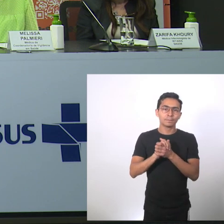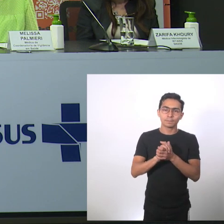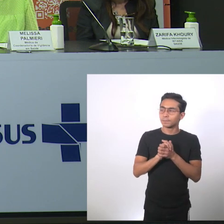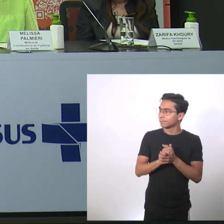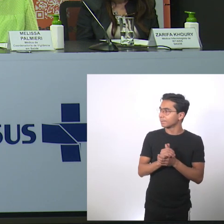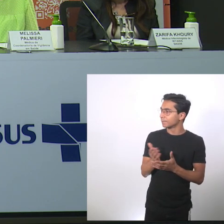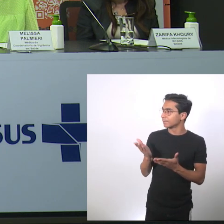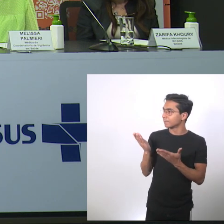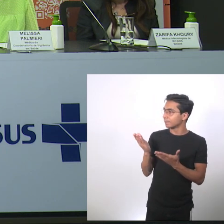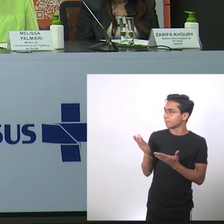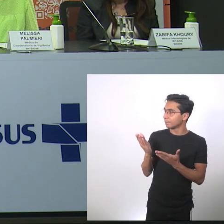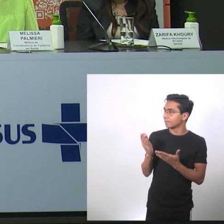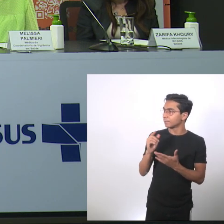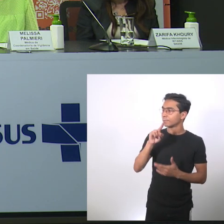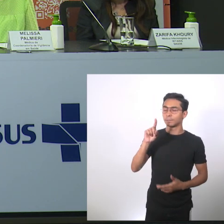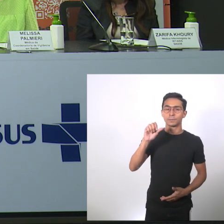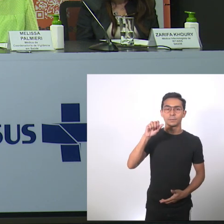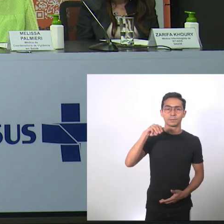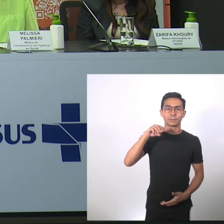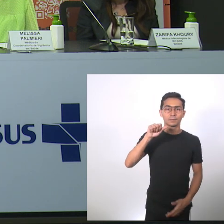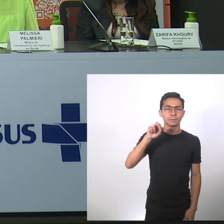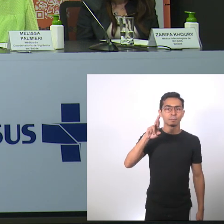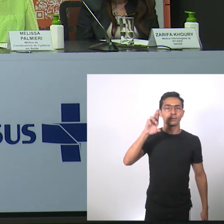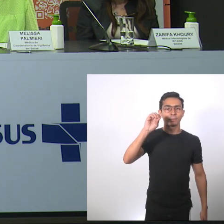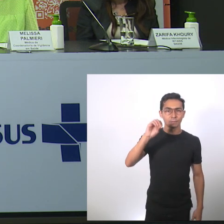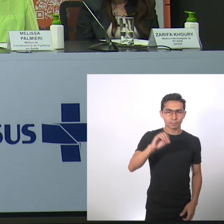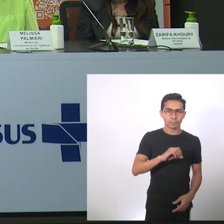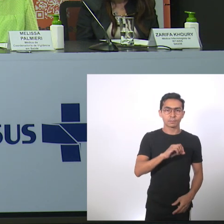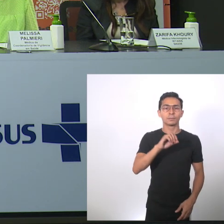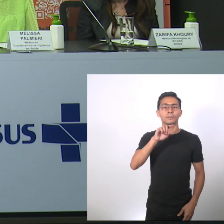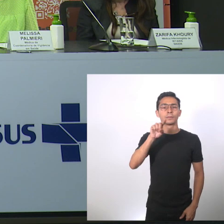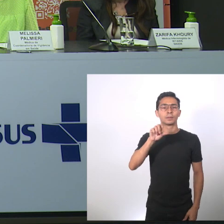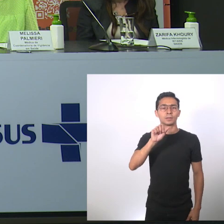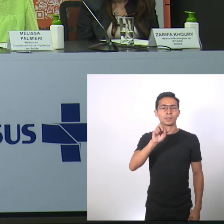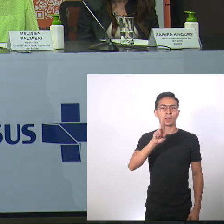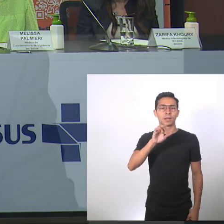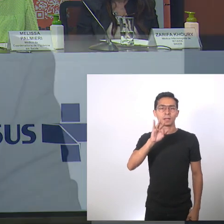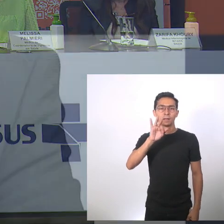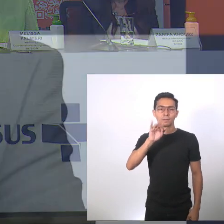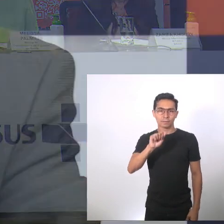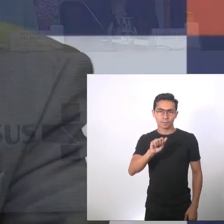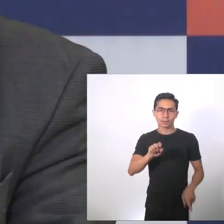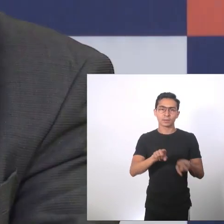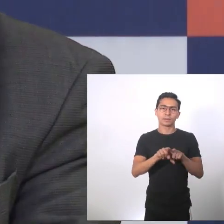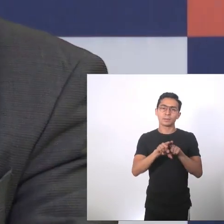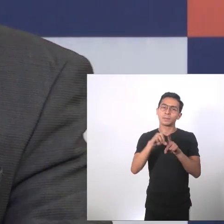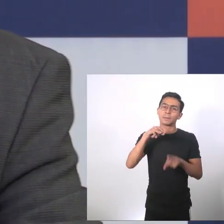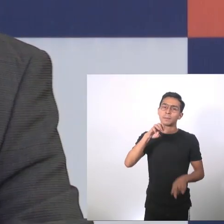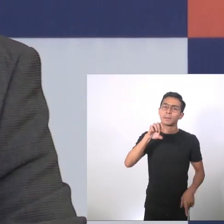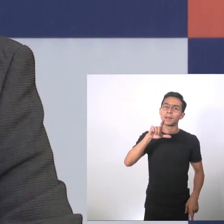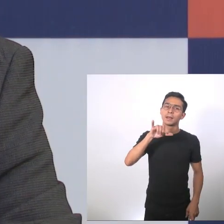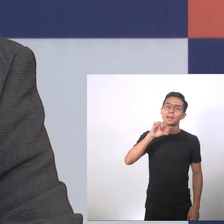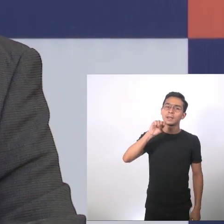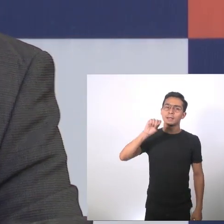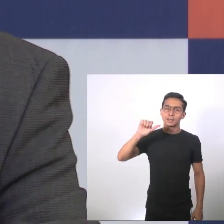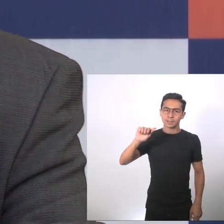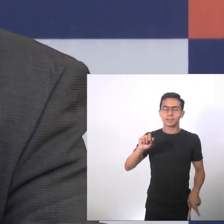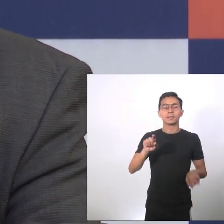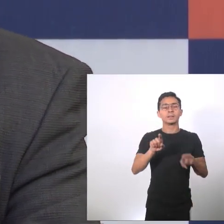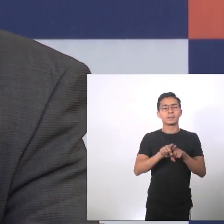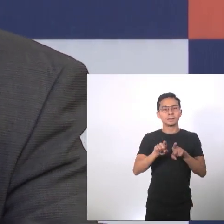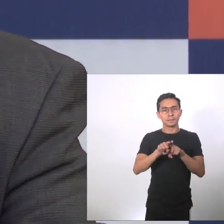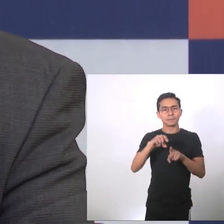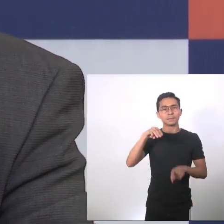secretariado, as doutoras Zarifa e Melissa Palmieri, o doutor Marco Aurélio Safadi, que eu agora